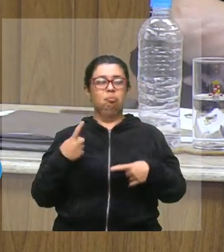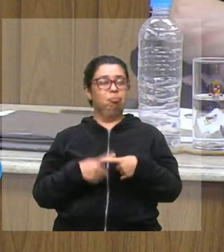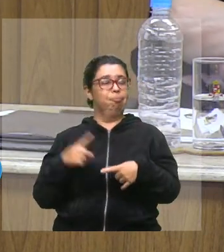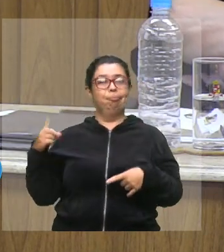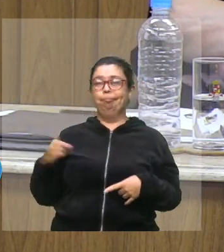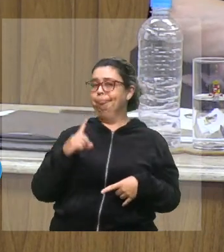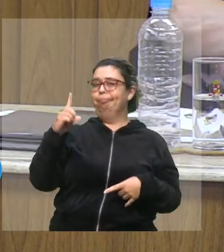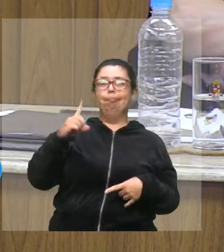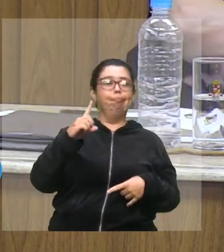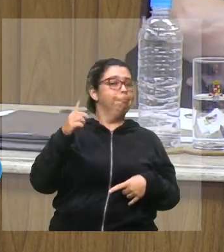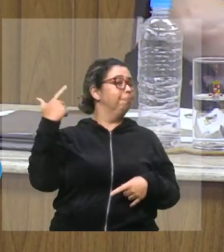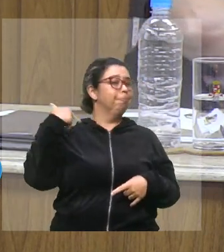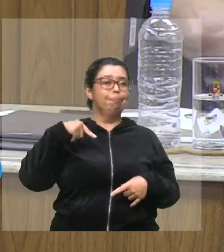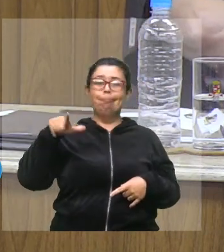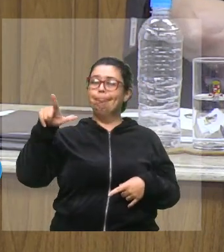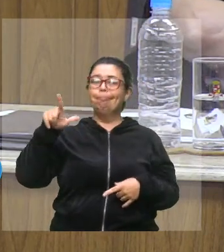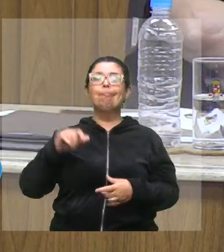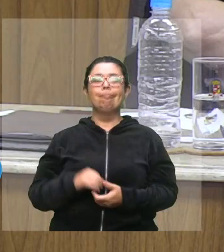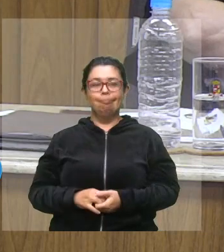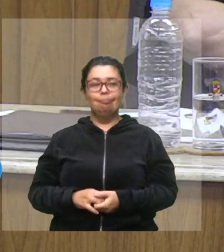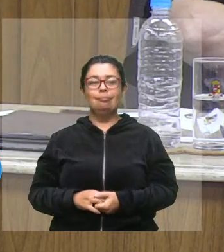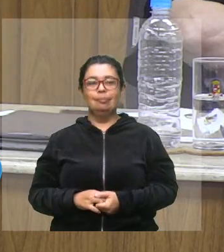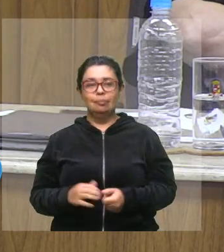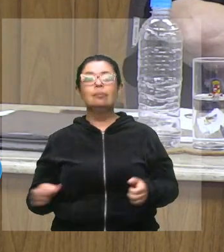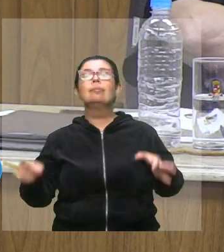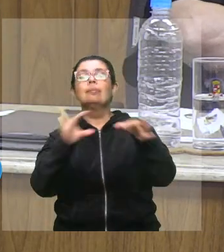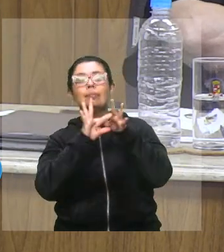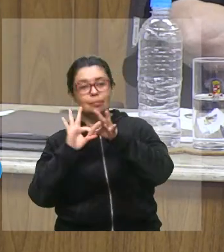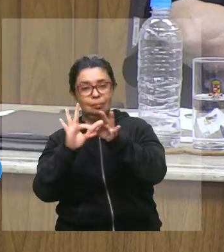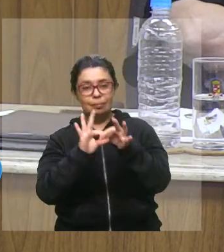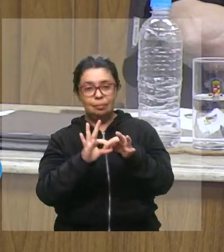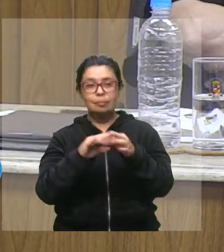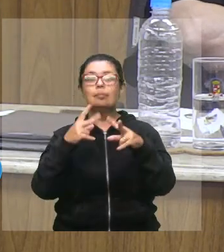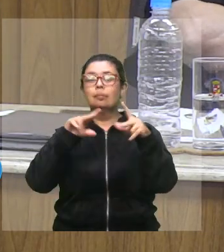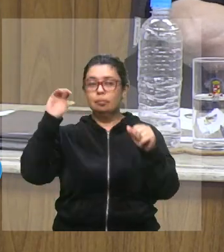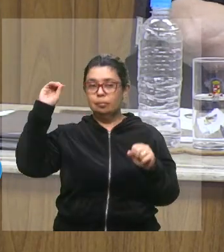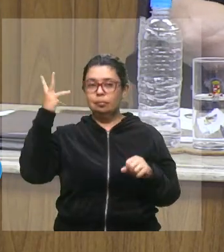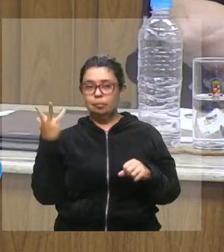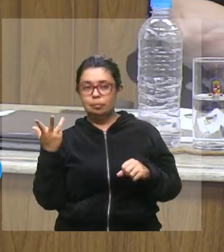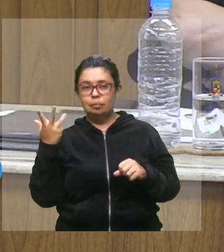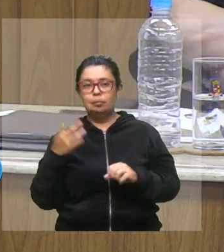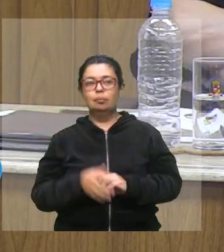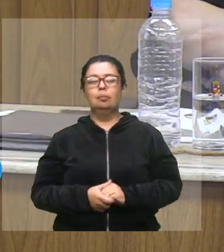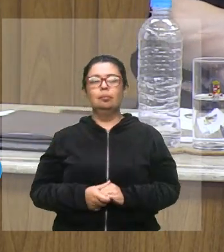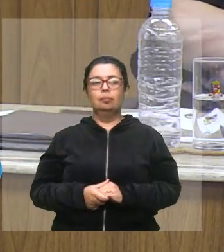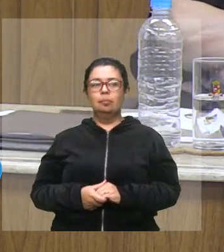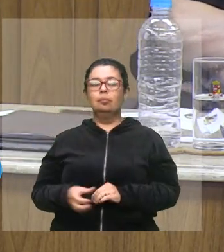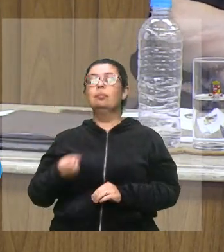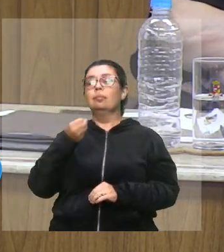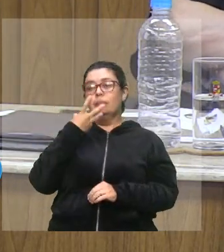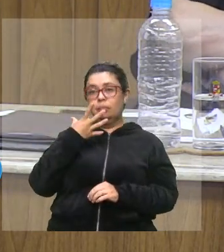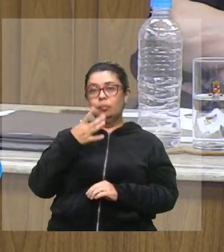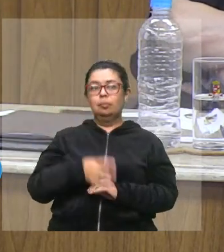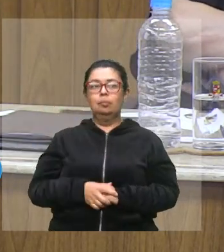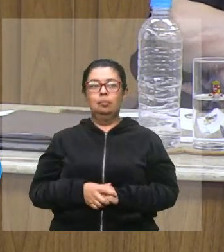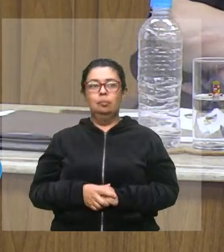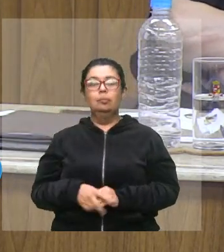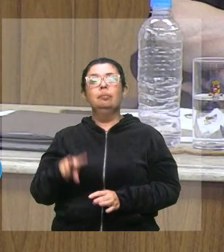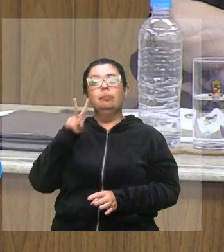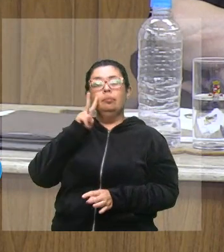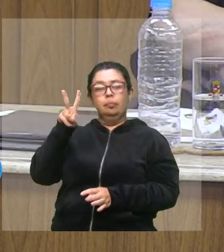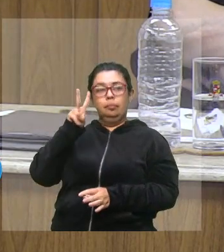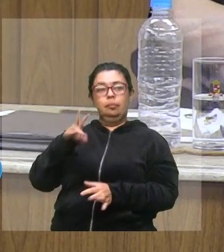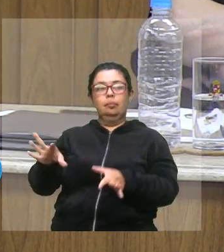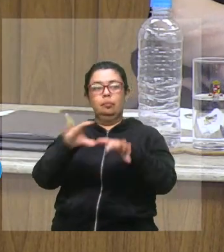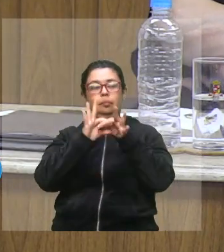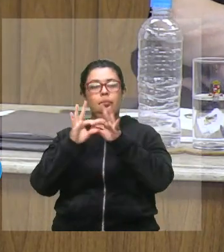nada. Juntos, quando nós unimos, as coisas acontecem. E como é gostoso a gente ver essa união e a